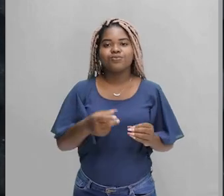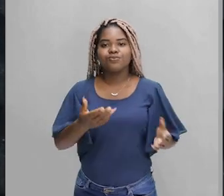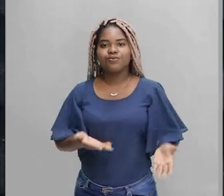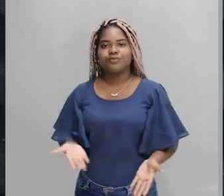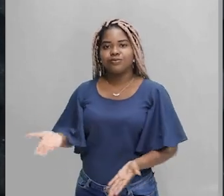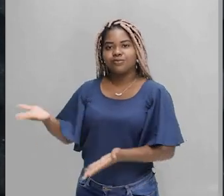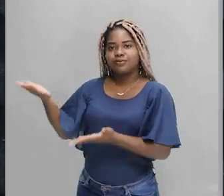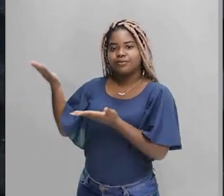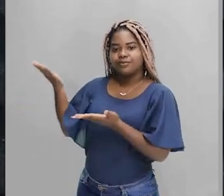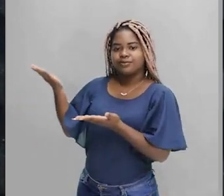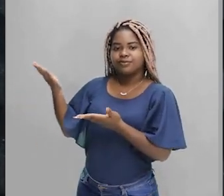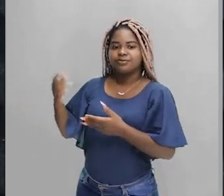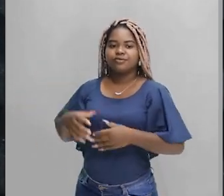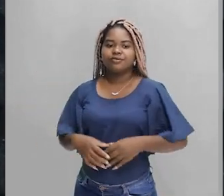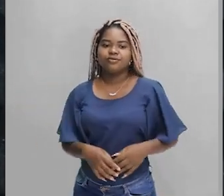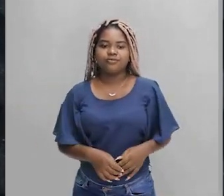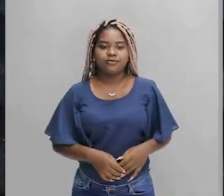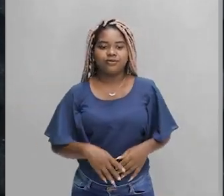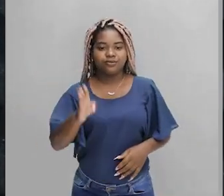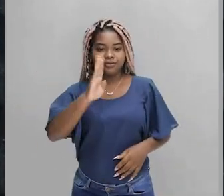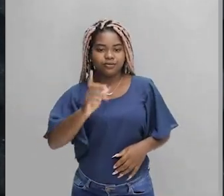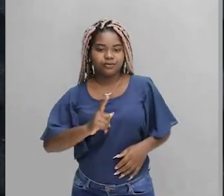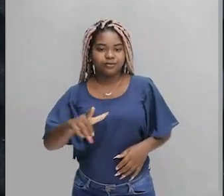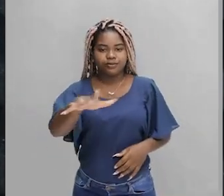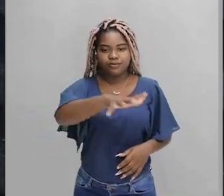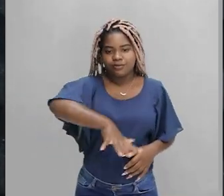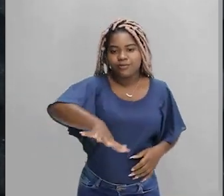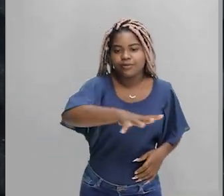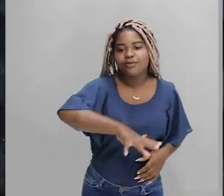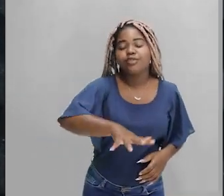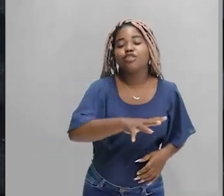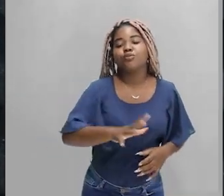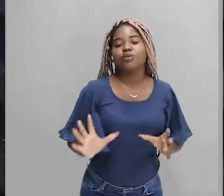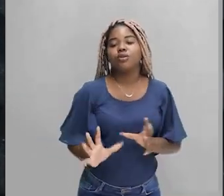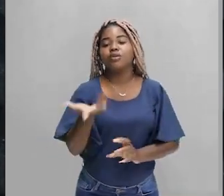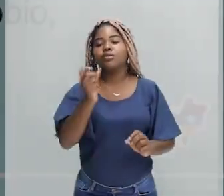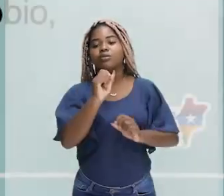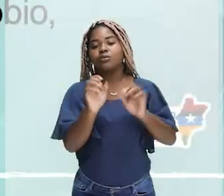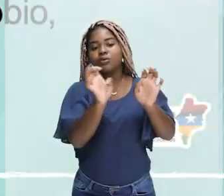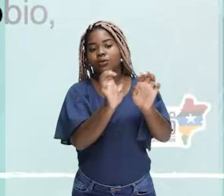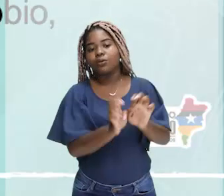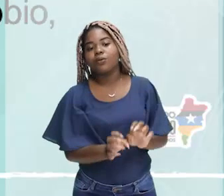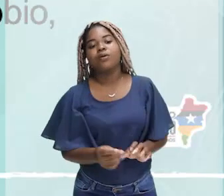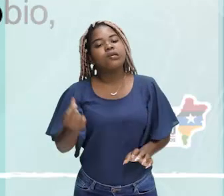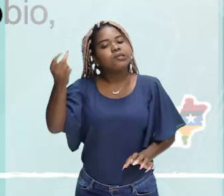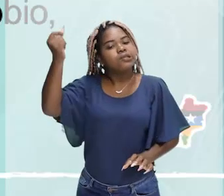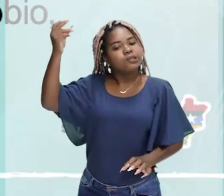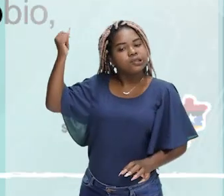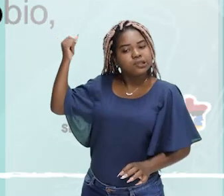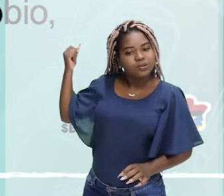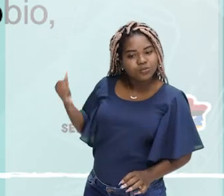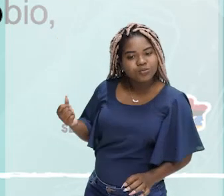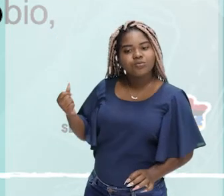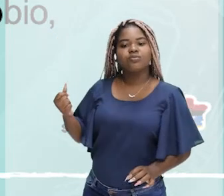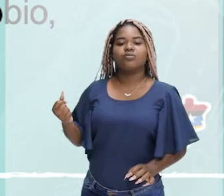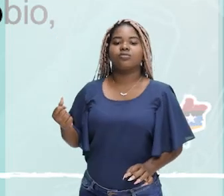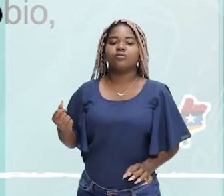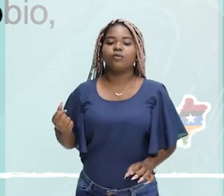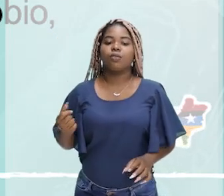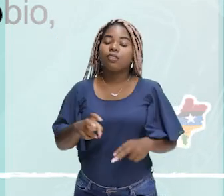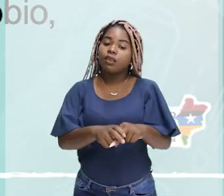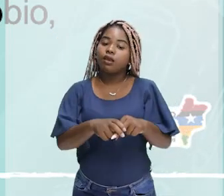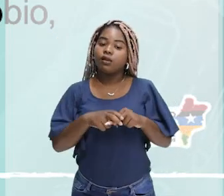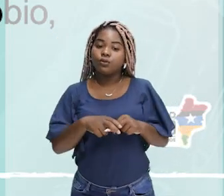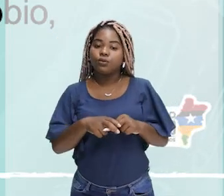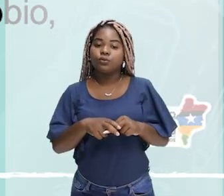Então, estrutura geológica do Brasil. O Brasil possui um território formado por estruturas geológicas antigas. Por este fato,